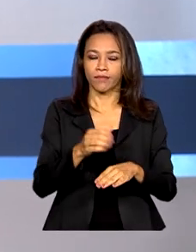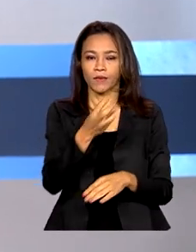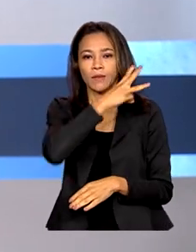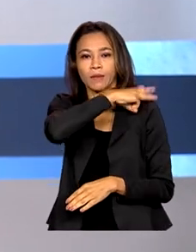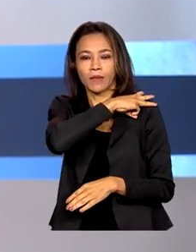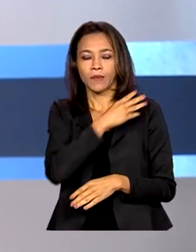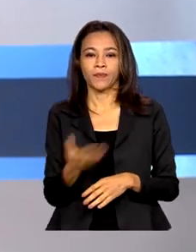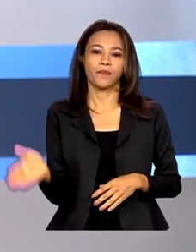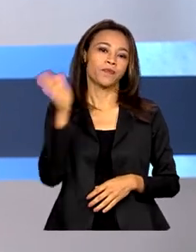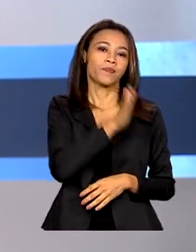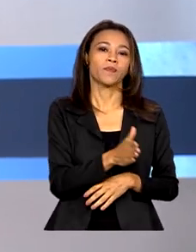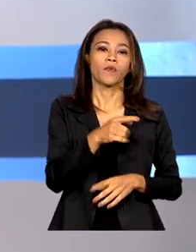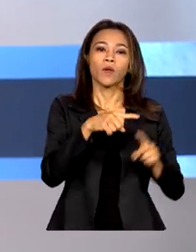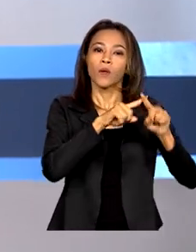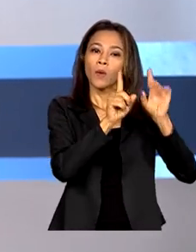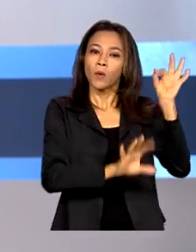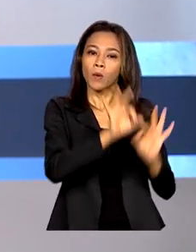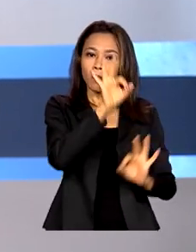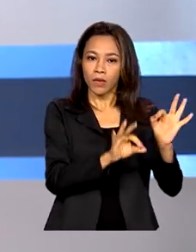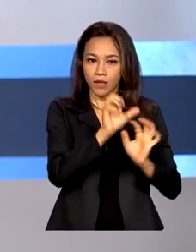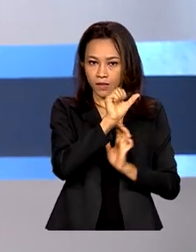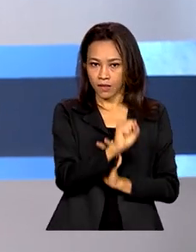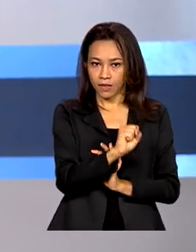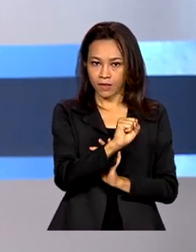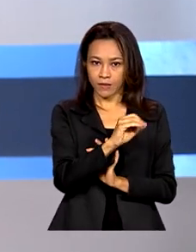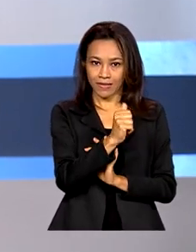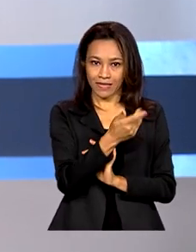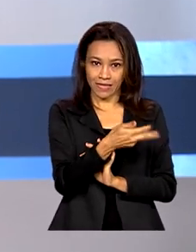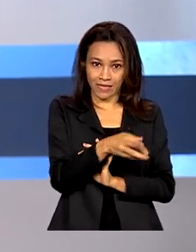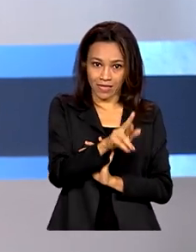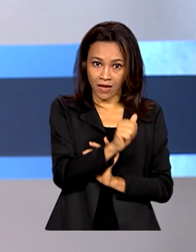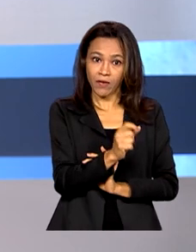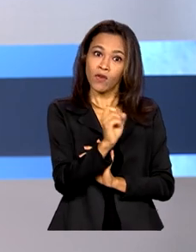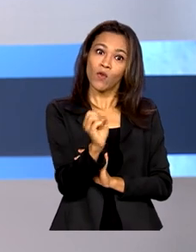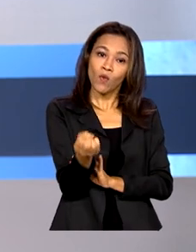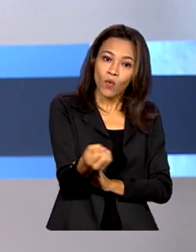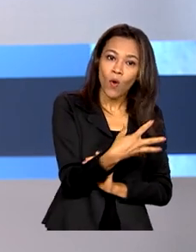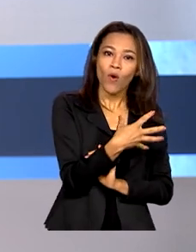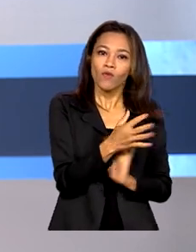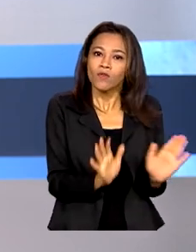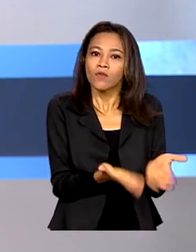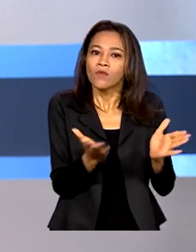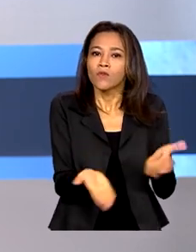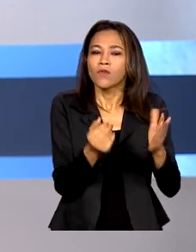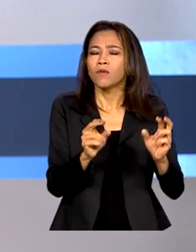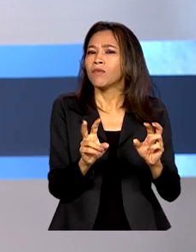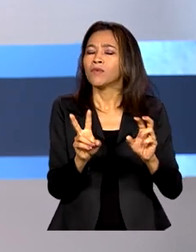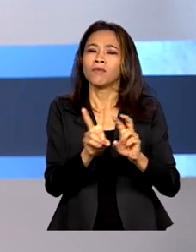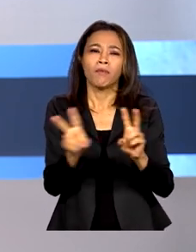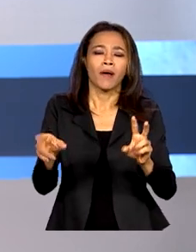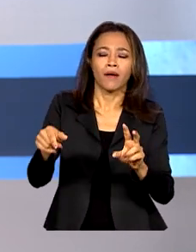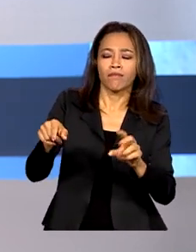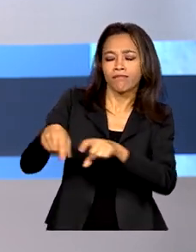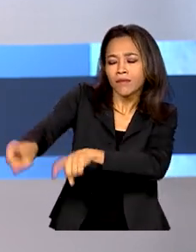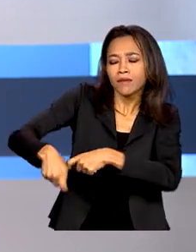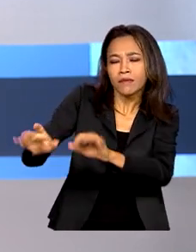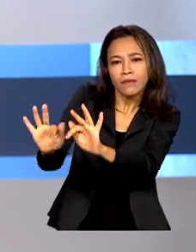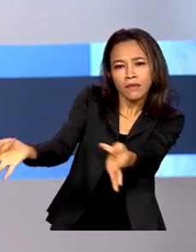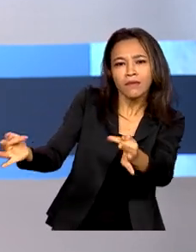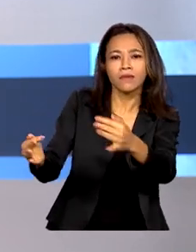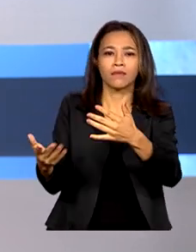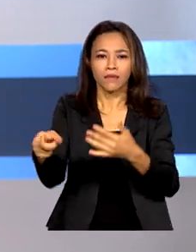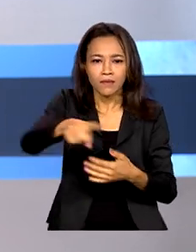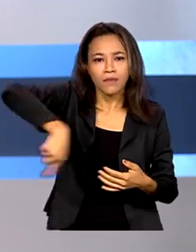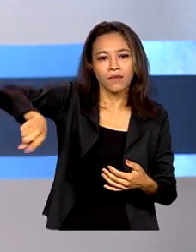O Plano Safra deste ano deve contar com novos incentivos para pequenos e médios produtores. De acordo com o ministro da Agricultura e